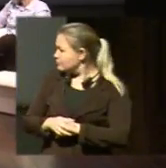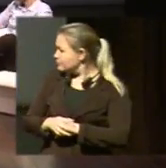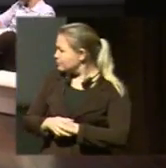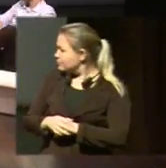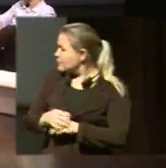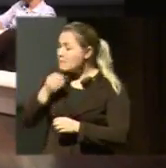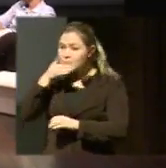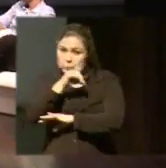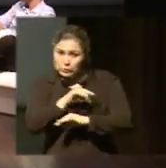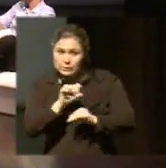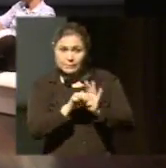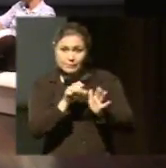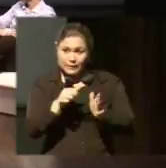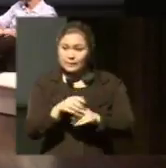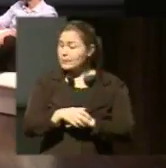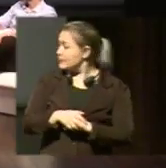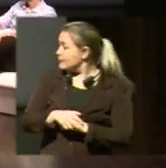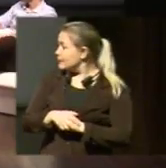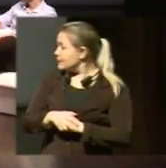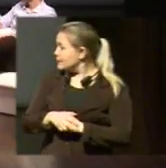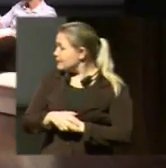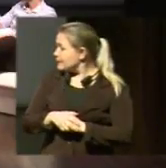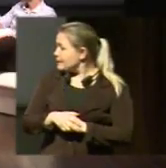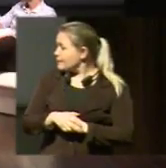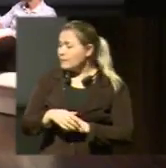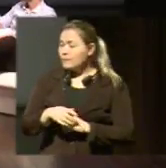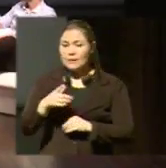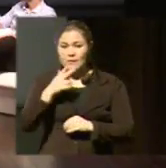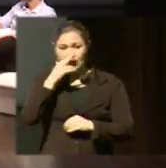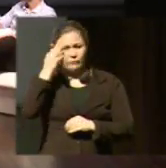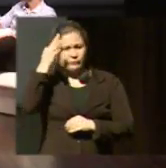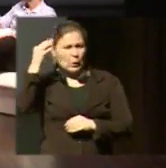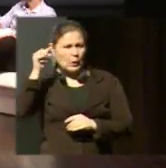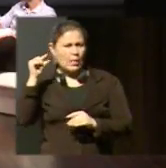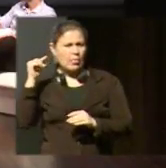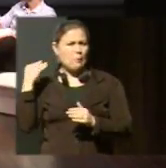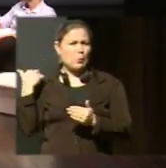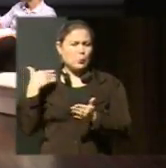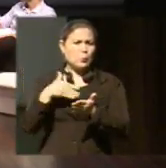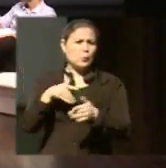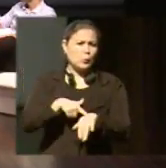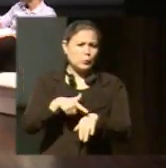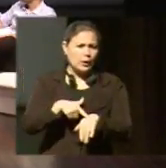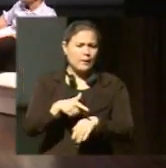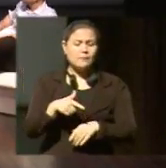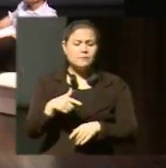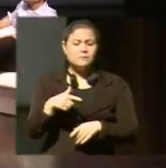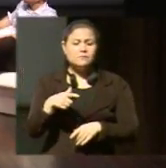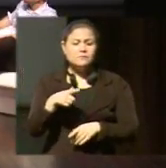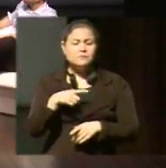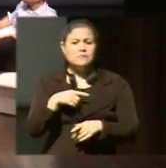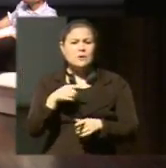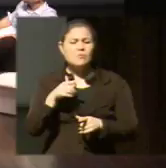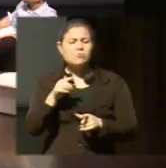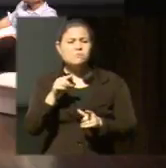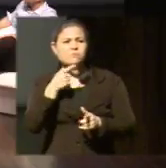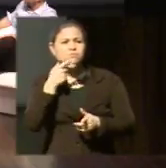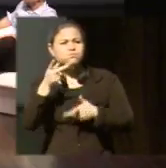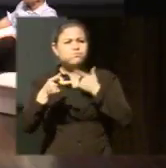dia, em primeiro lugar. Os idosos, até há pouco tempo, vêm sido pouco